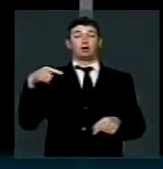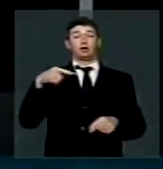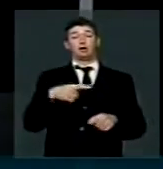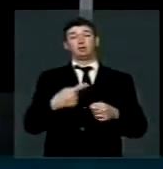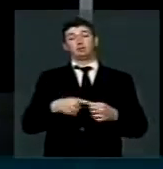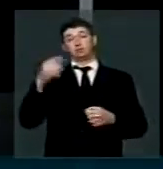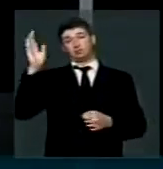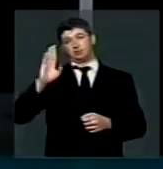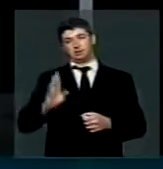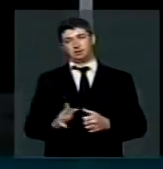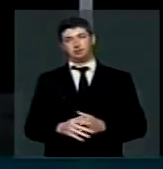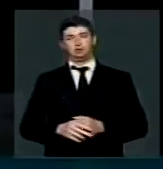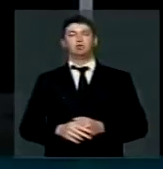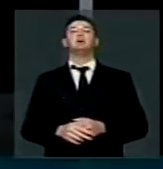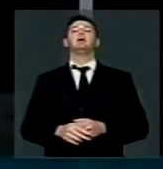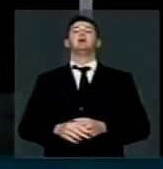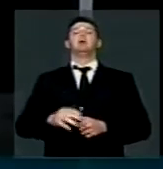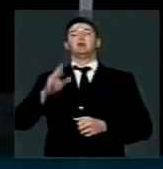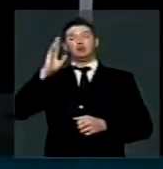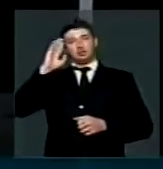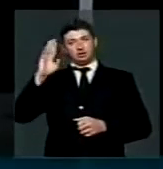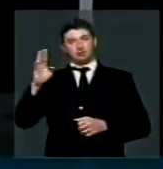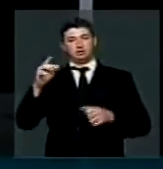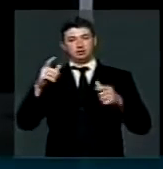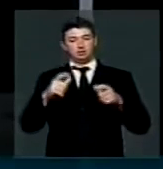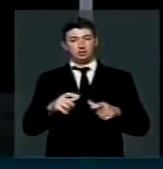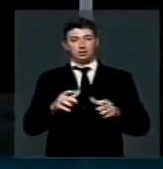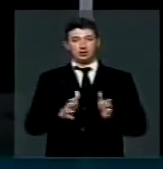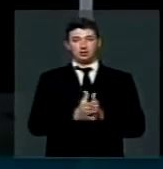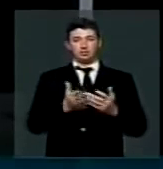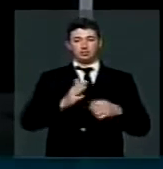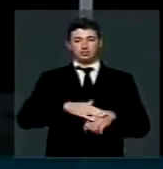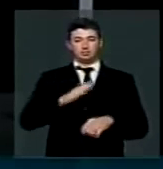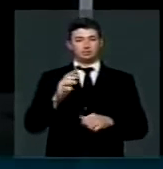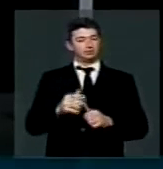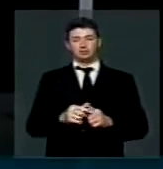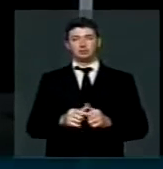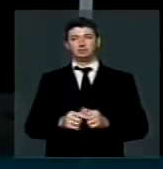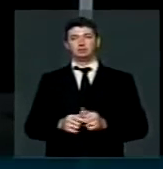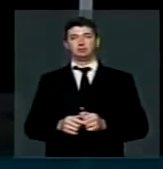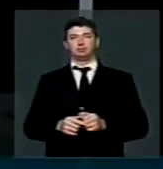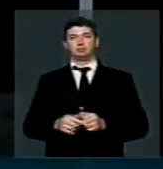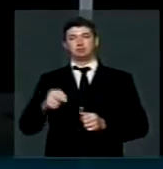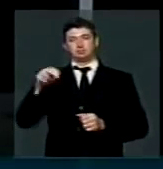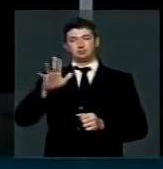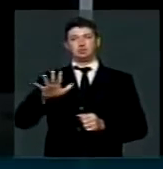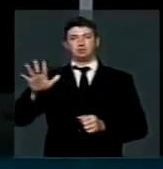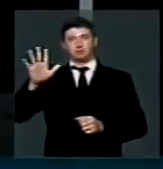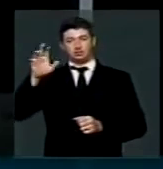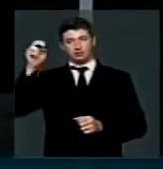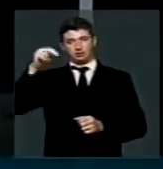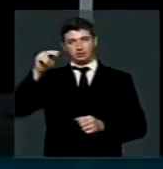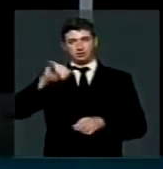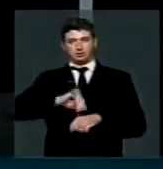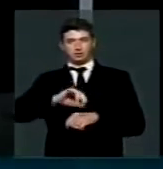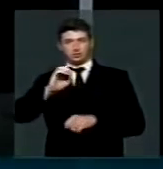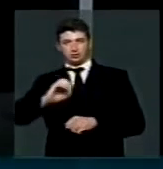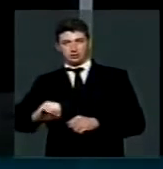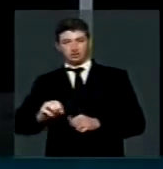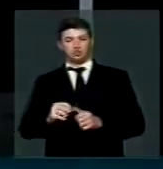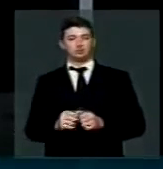municípios brasileiros, principalmente nas regiões mais pobres do país, as regiões Nordeste, Norte e